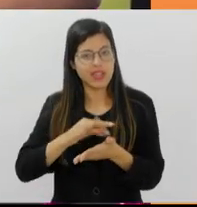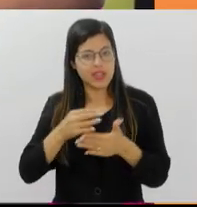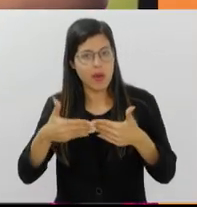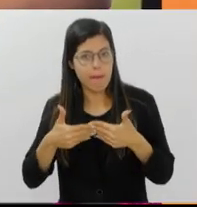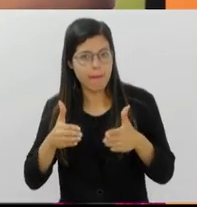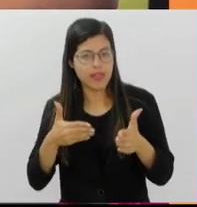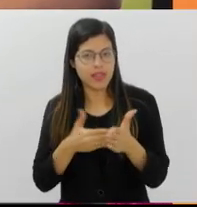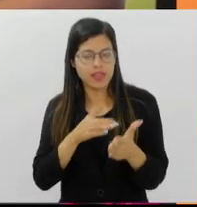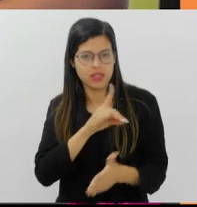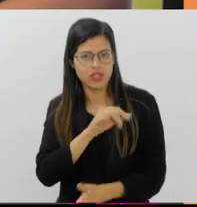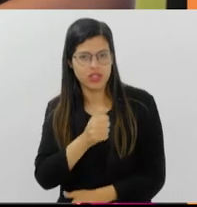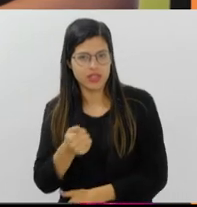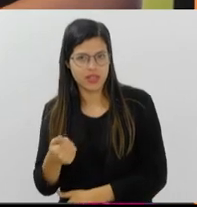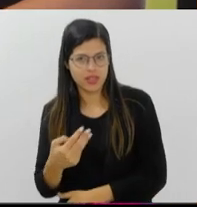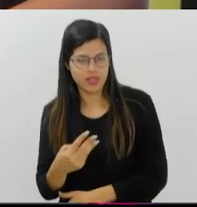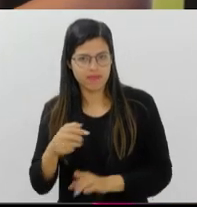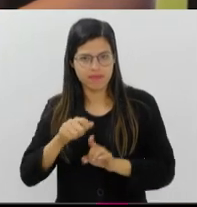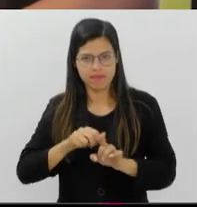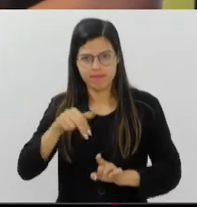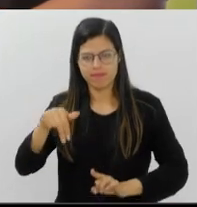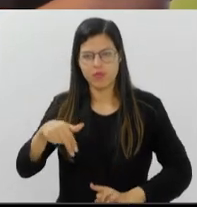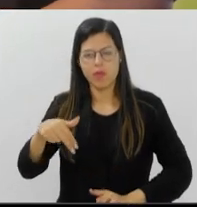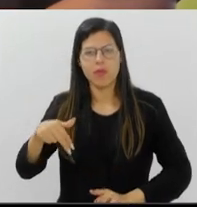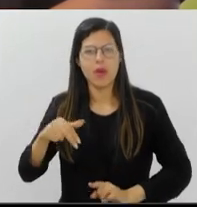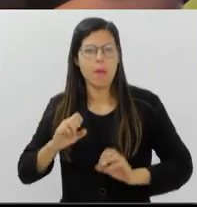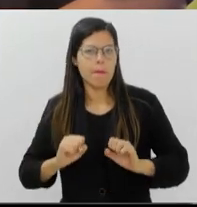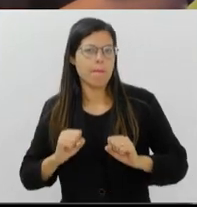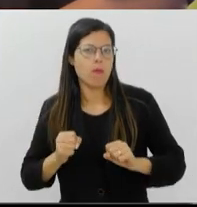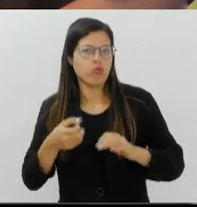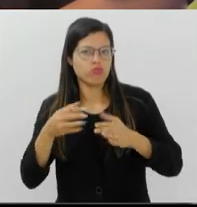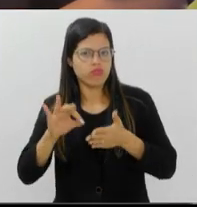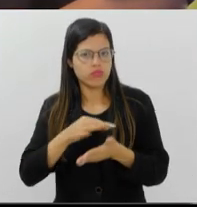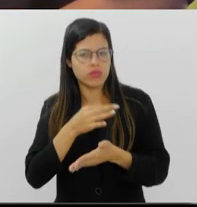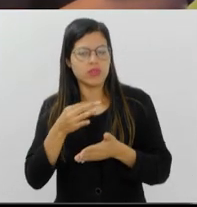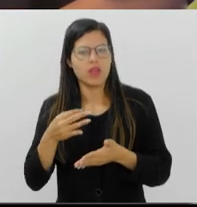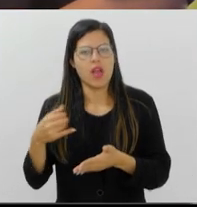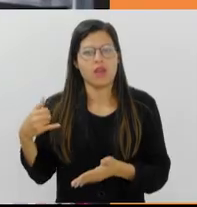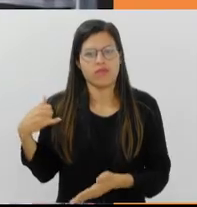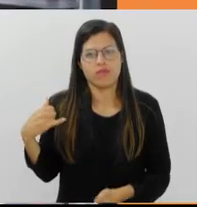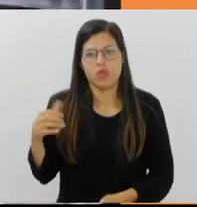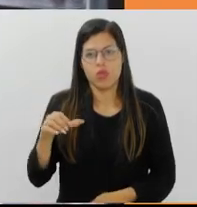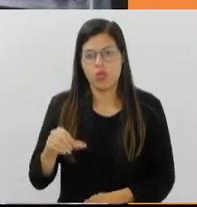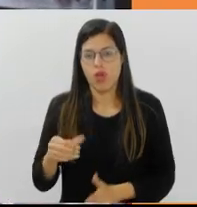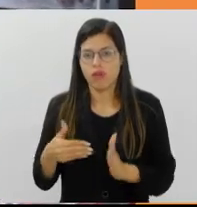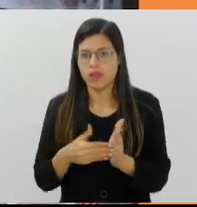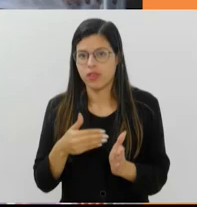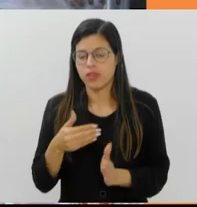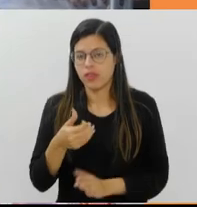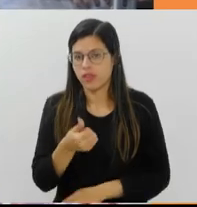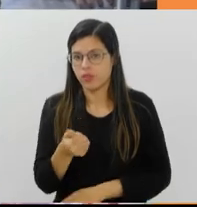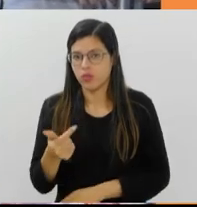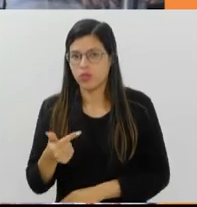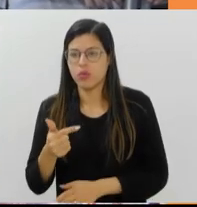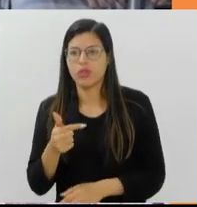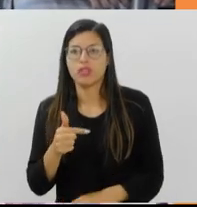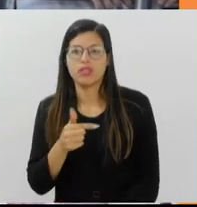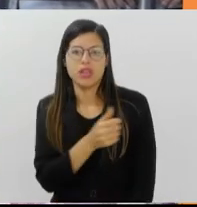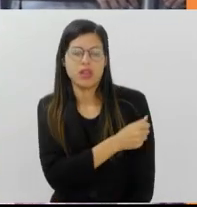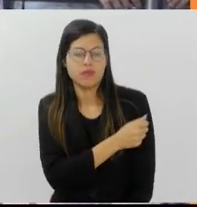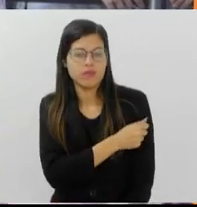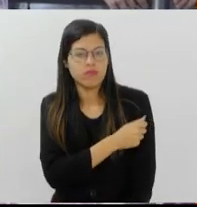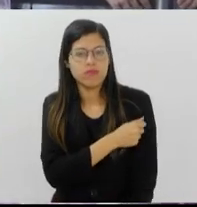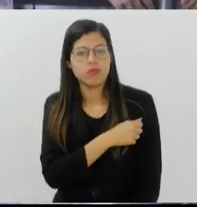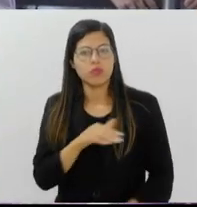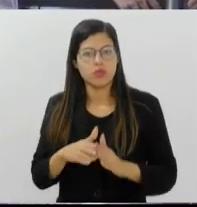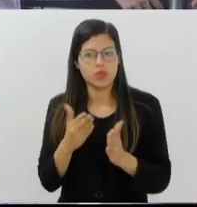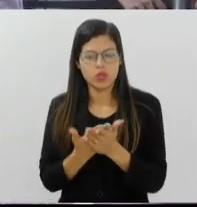abertas até o dia 13 de novembro e podem participar estudantes de 9 a 15 anos, de escolas públicas, privadas, ONGs e de